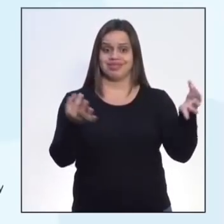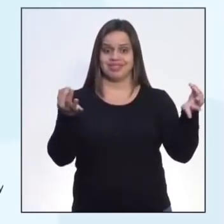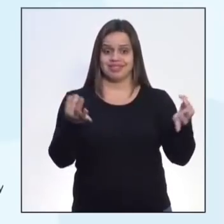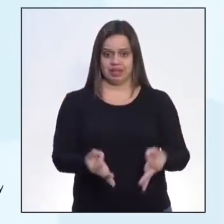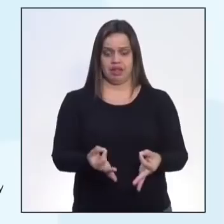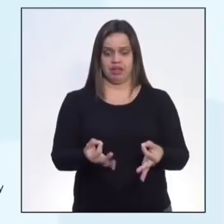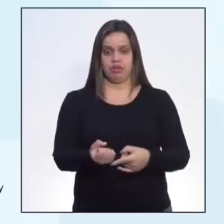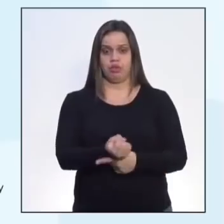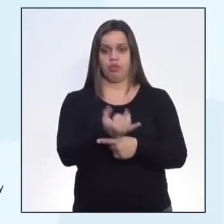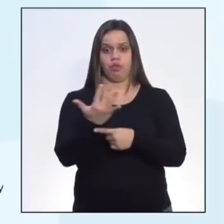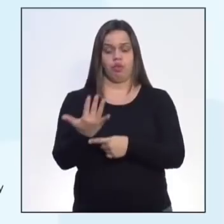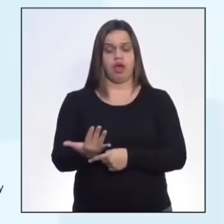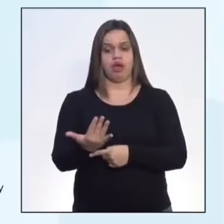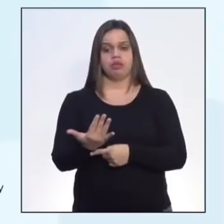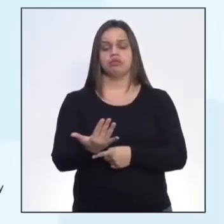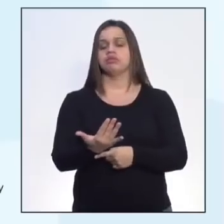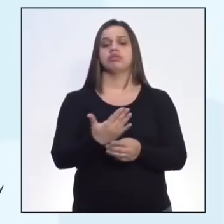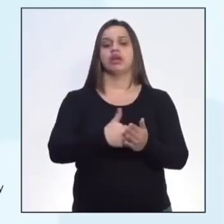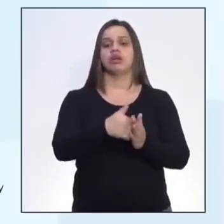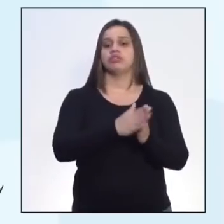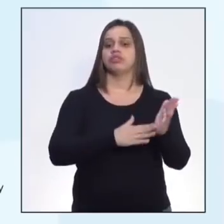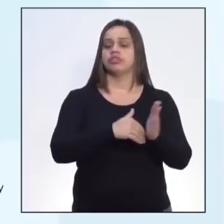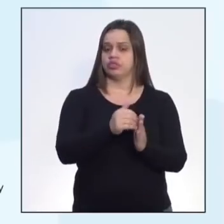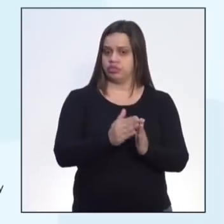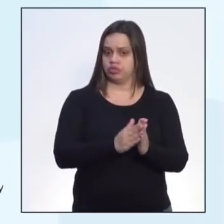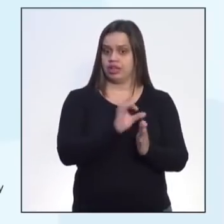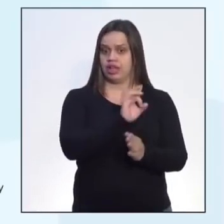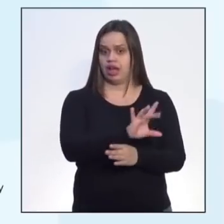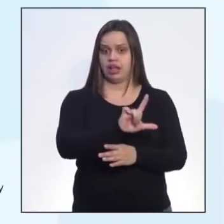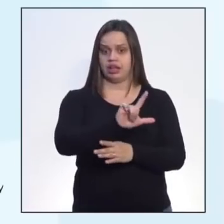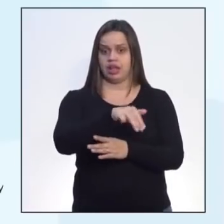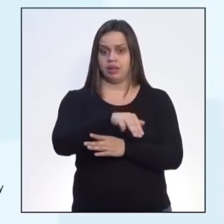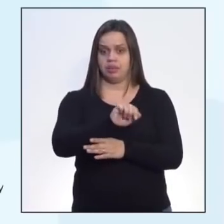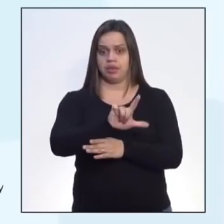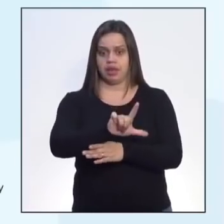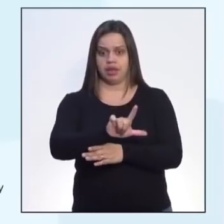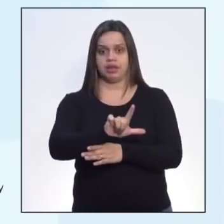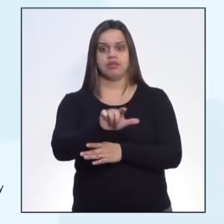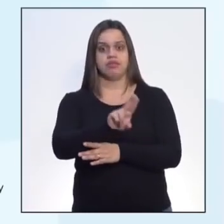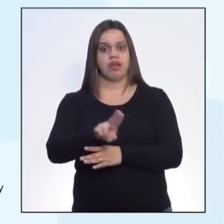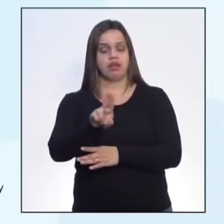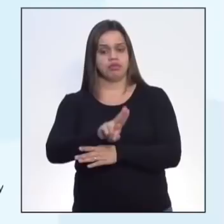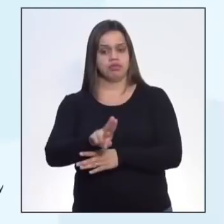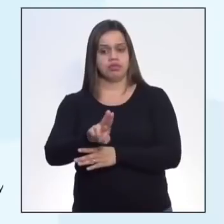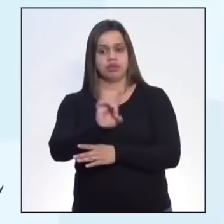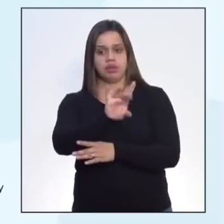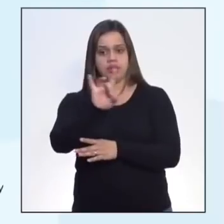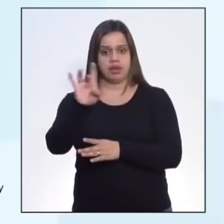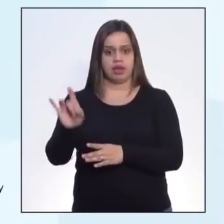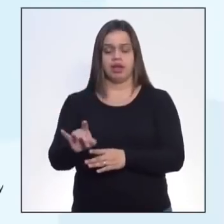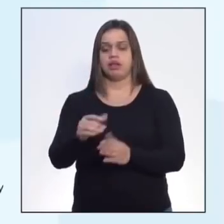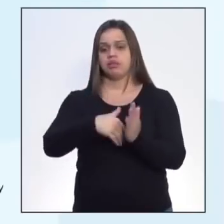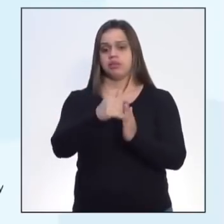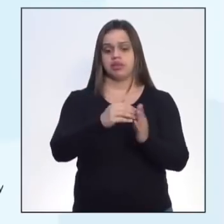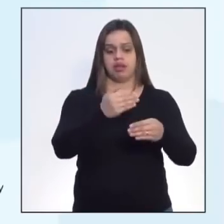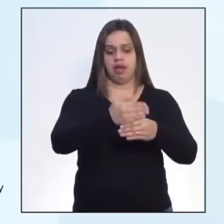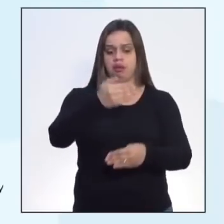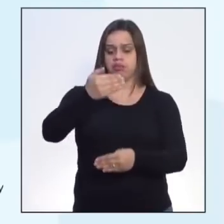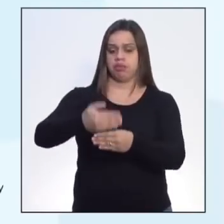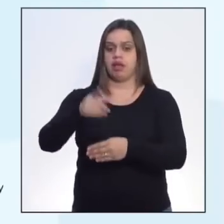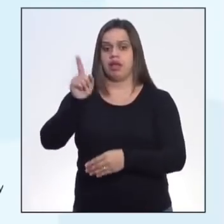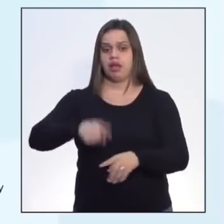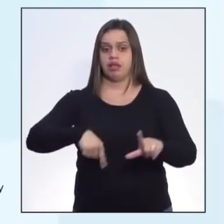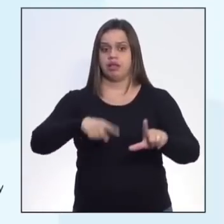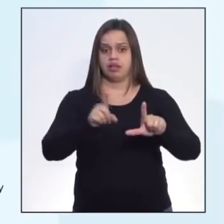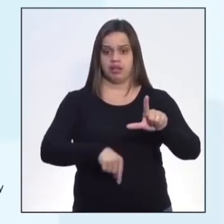corretamente a quantidade de tinta em ml que Paulo usará para pintar cada parede é: letra